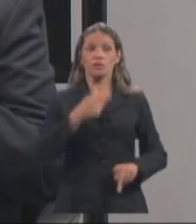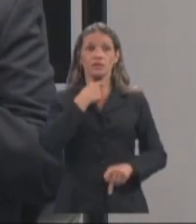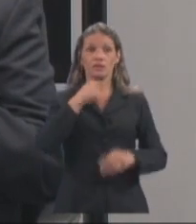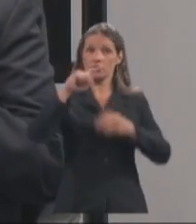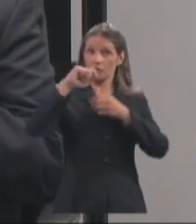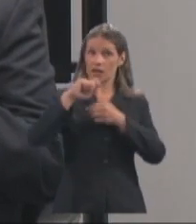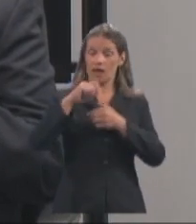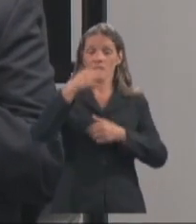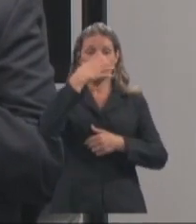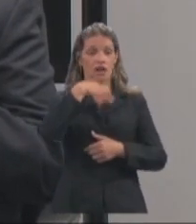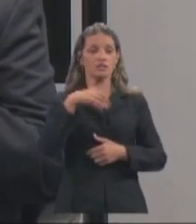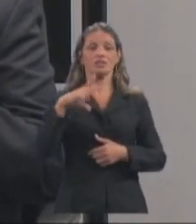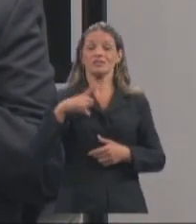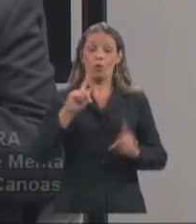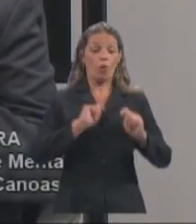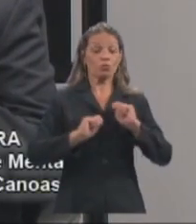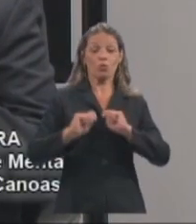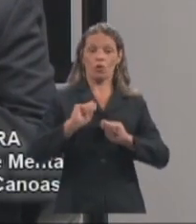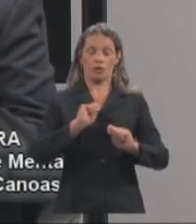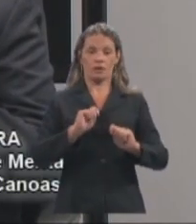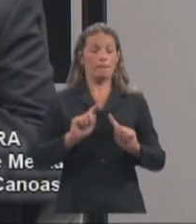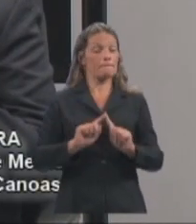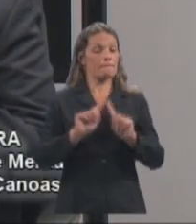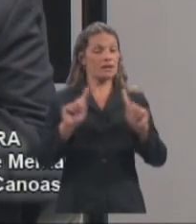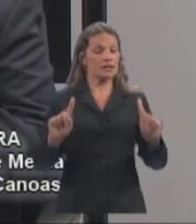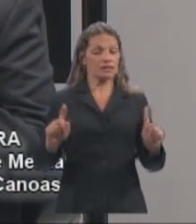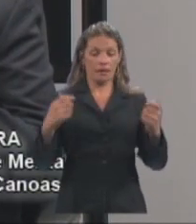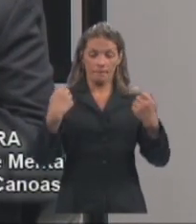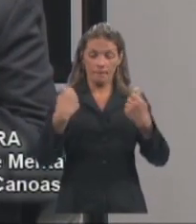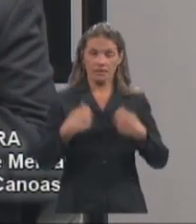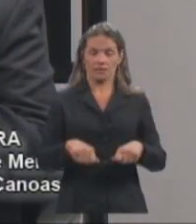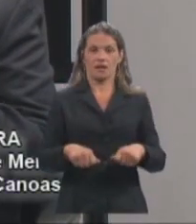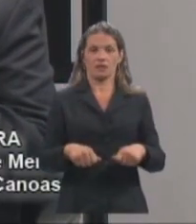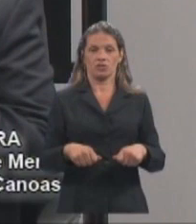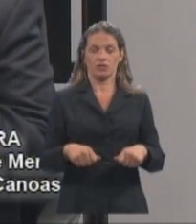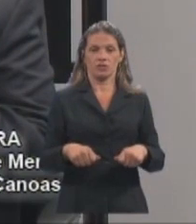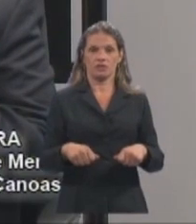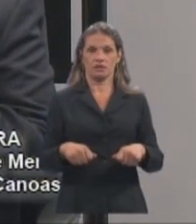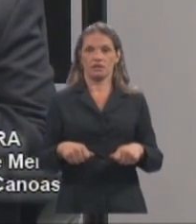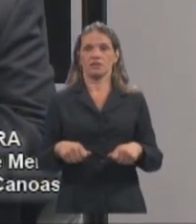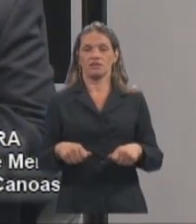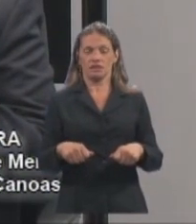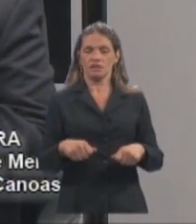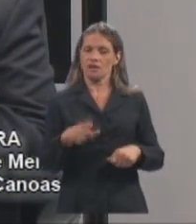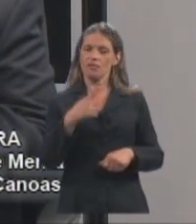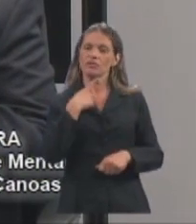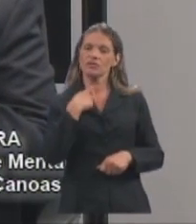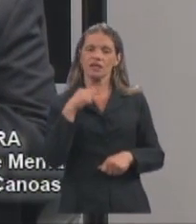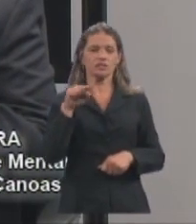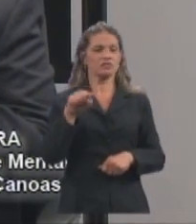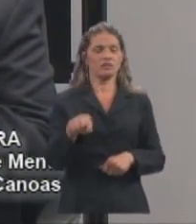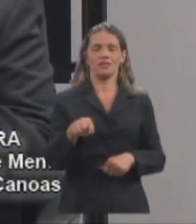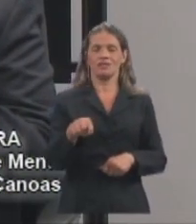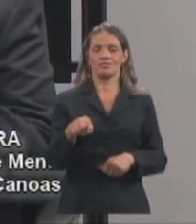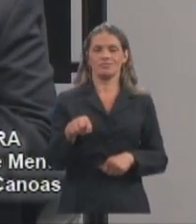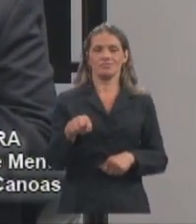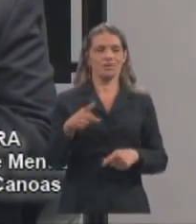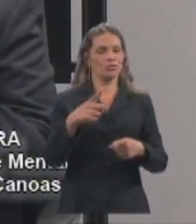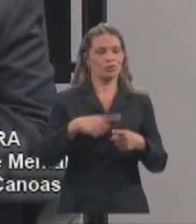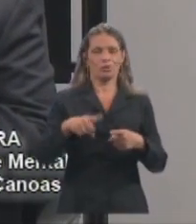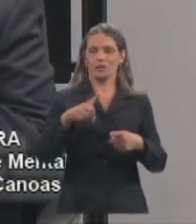tem o controle da situação mas a capacidade da volid da vontade dele tá